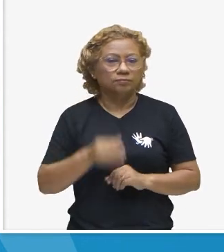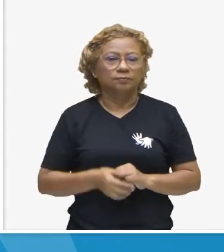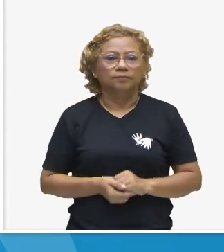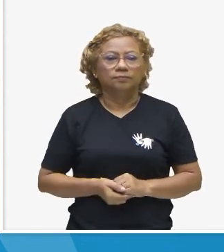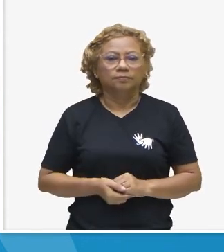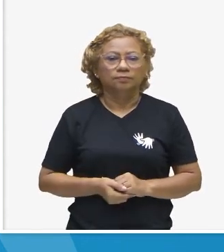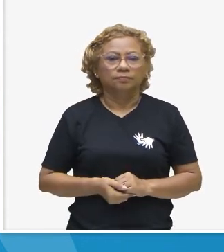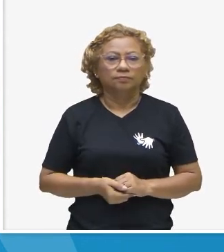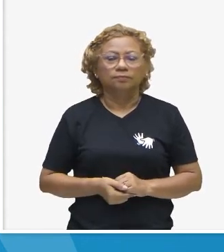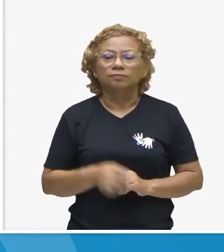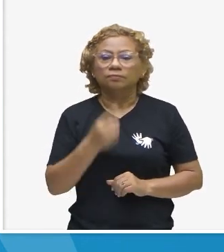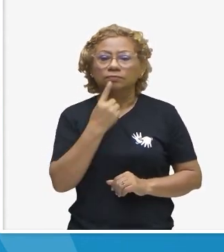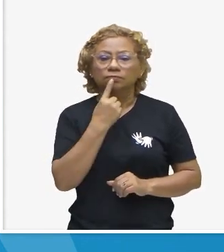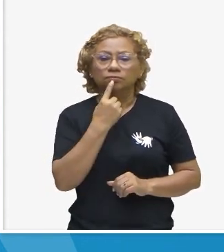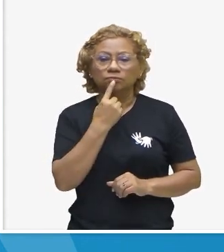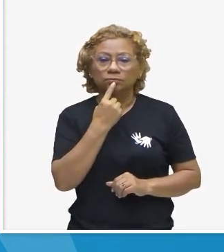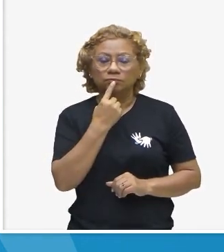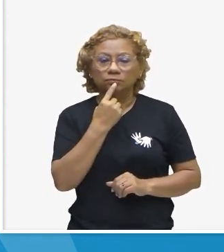Esse ângulo vermelho,